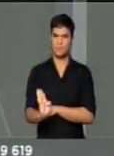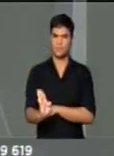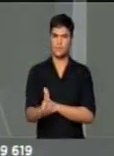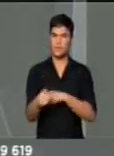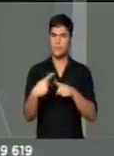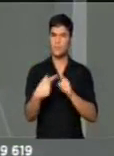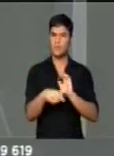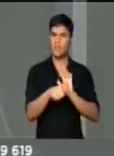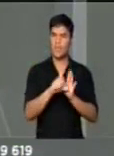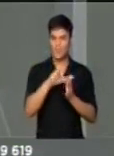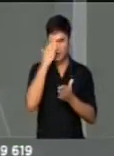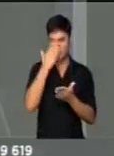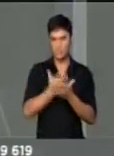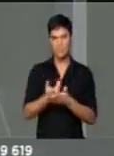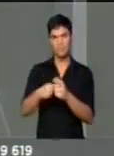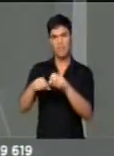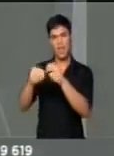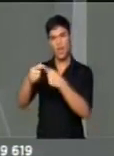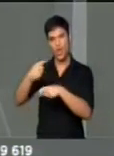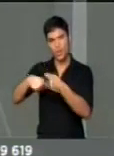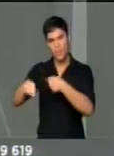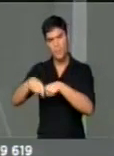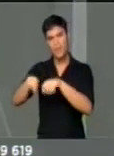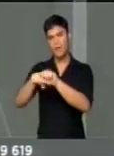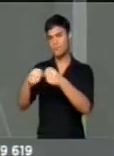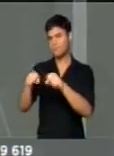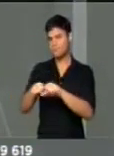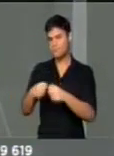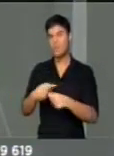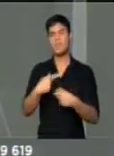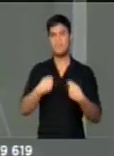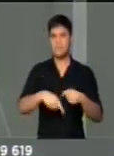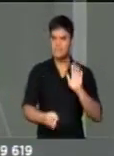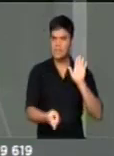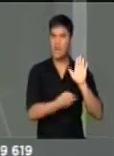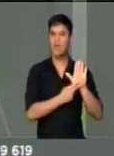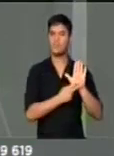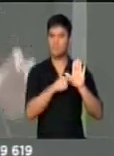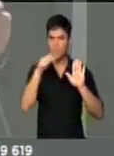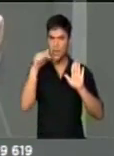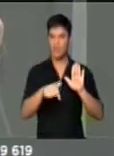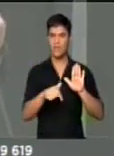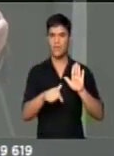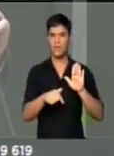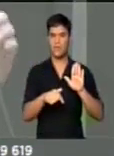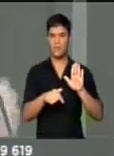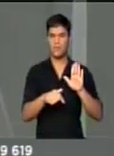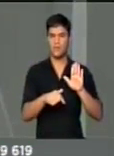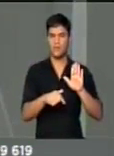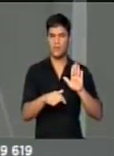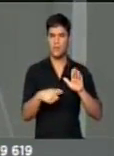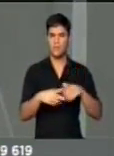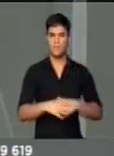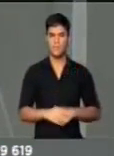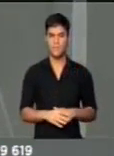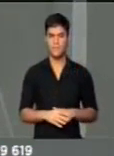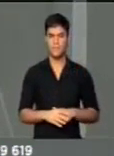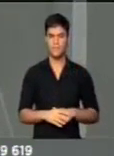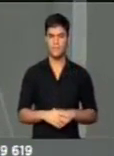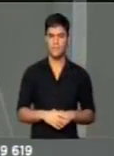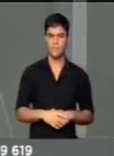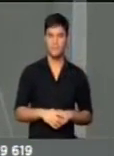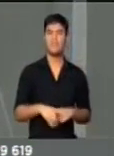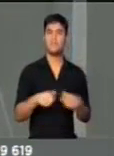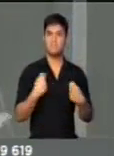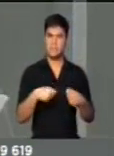pela destruição da economia brasileira. E vai ter que assumir aqui, presidente, para concluir, vai